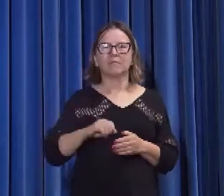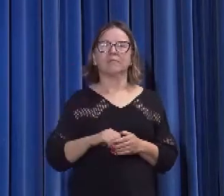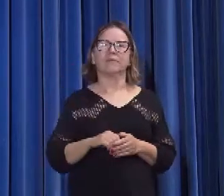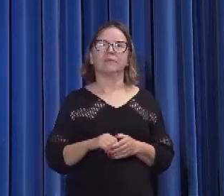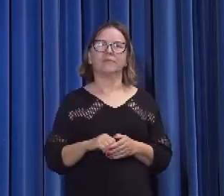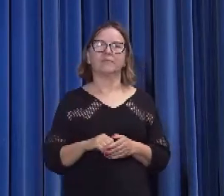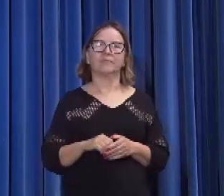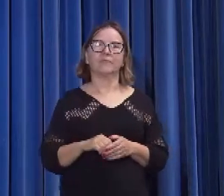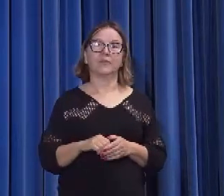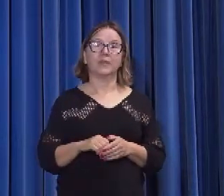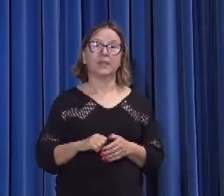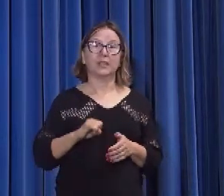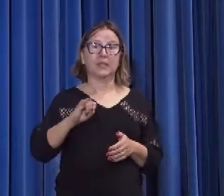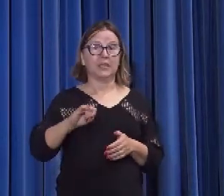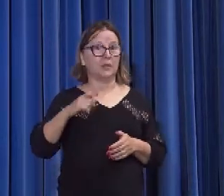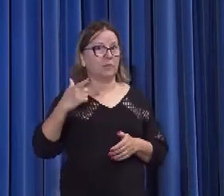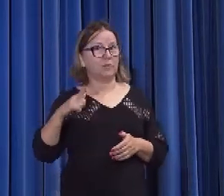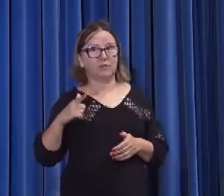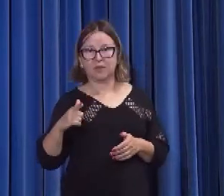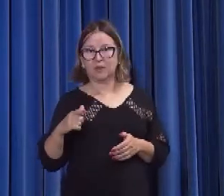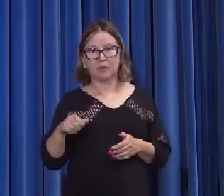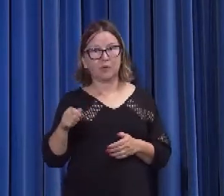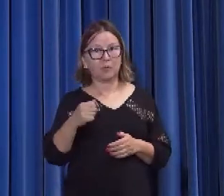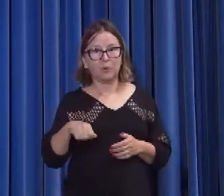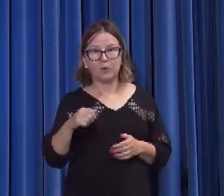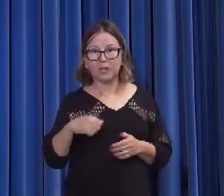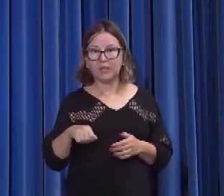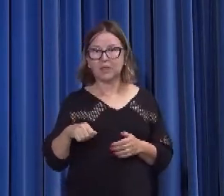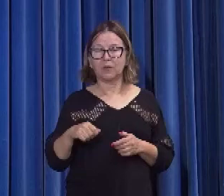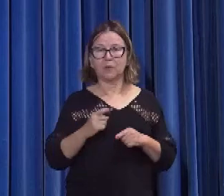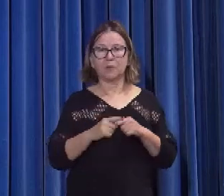sem correção, nós não somos filhos.